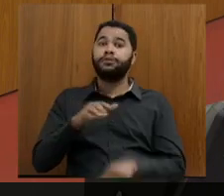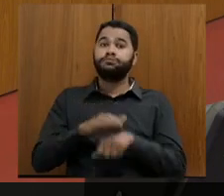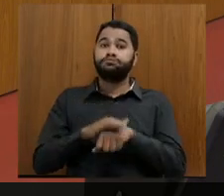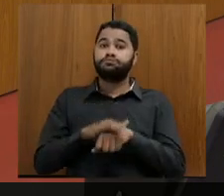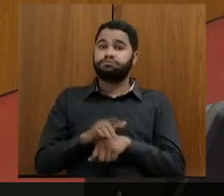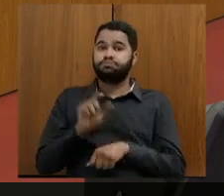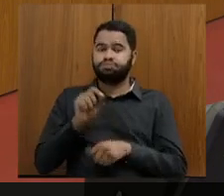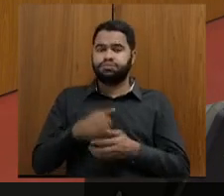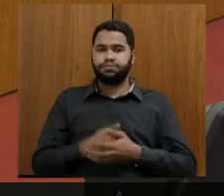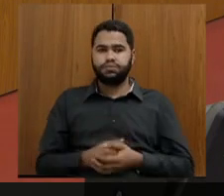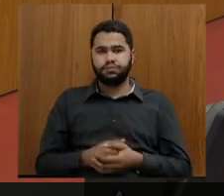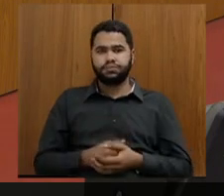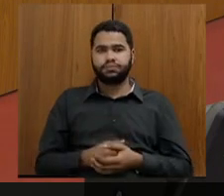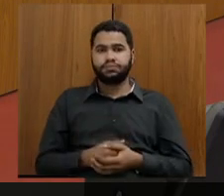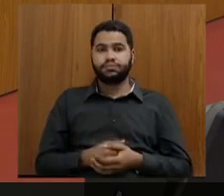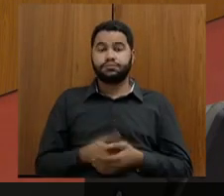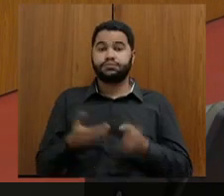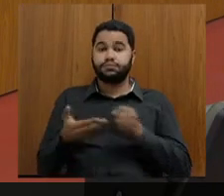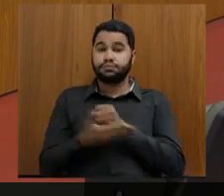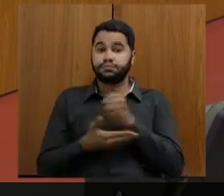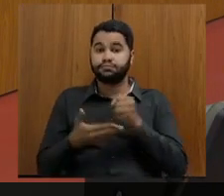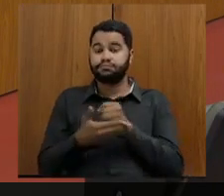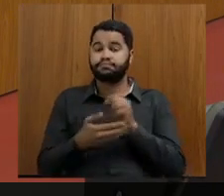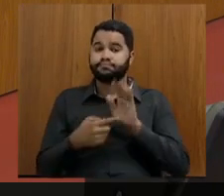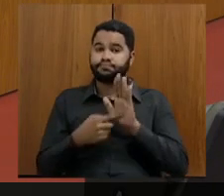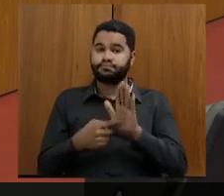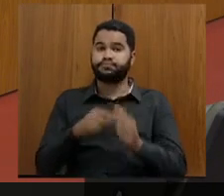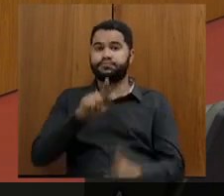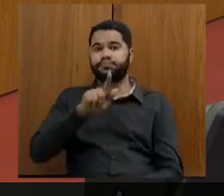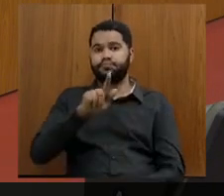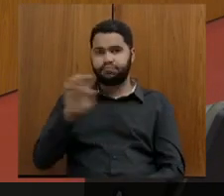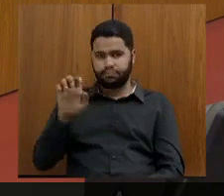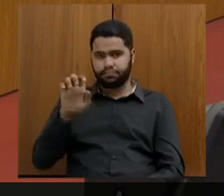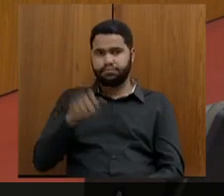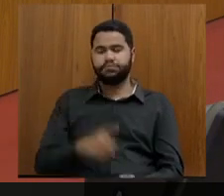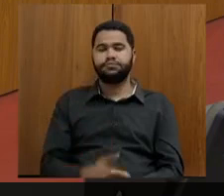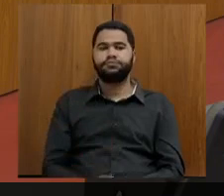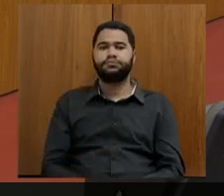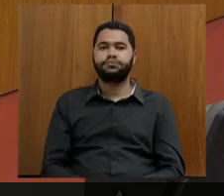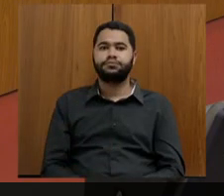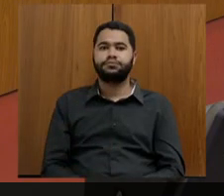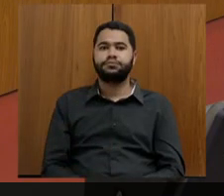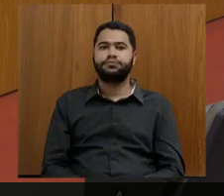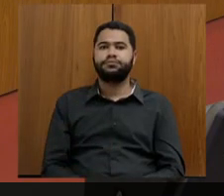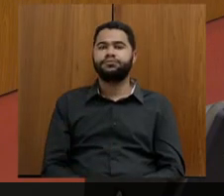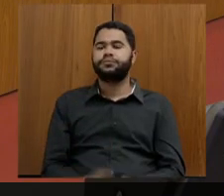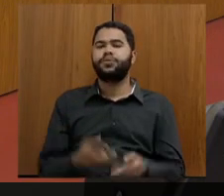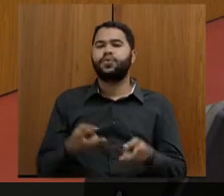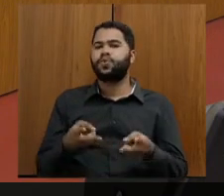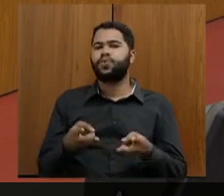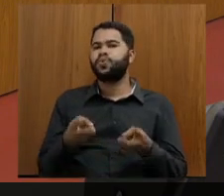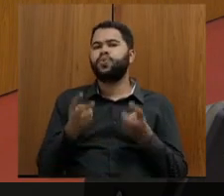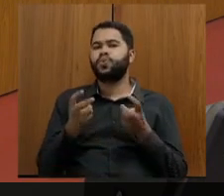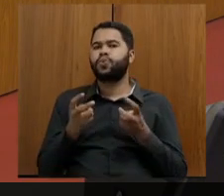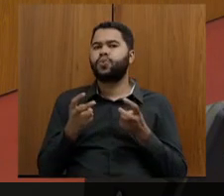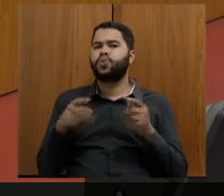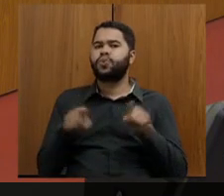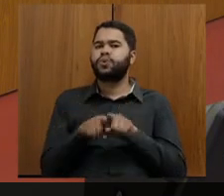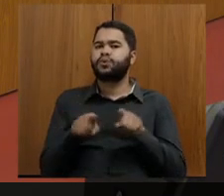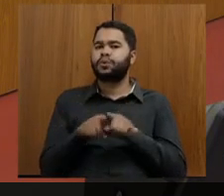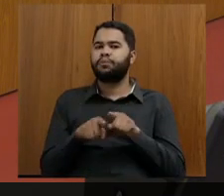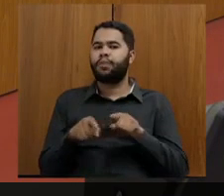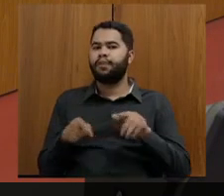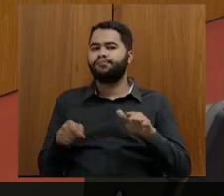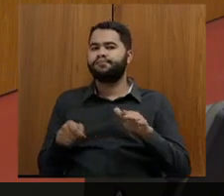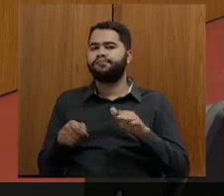Simões é com base no parecer da GE interpreta e dão